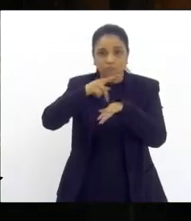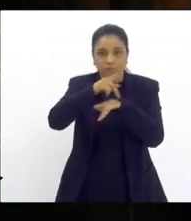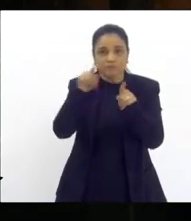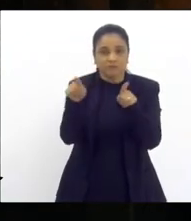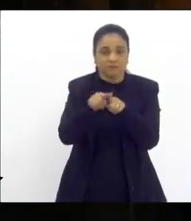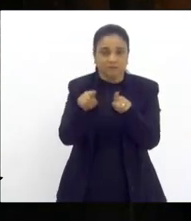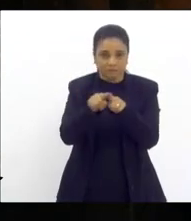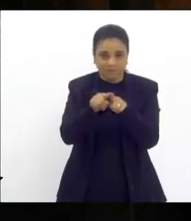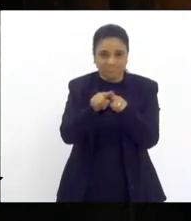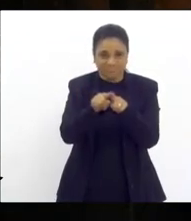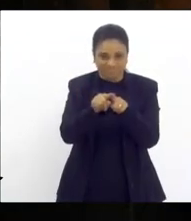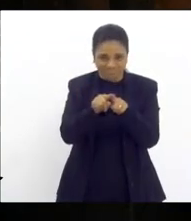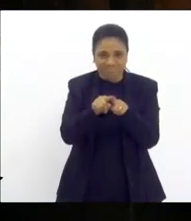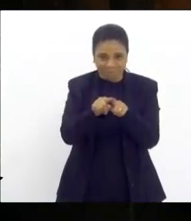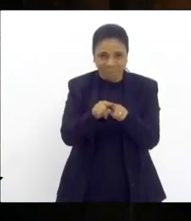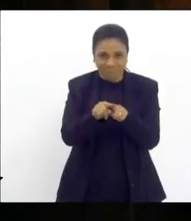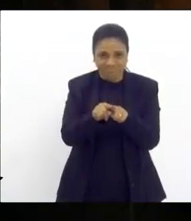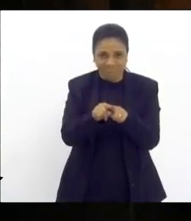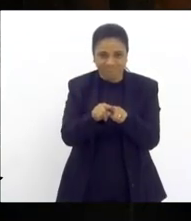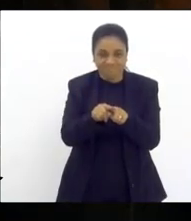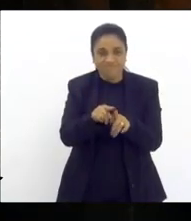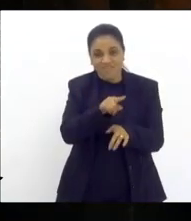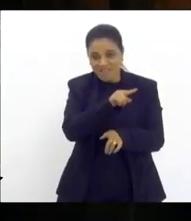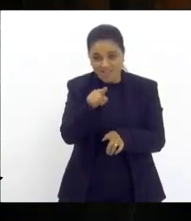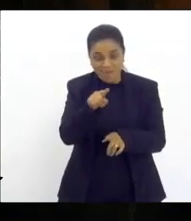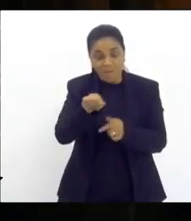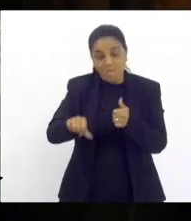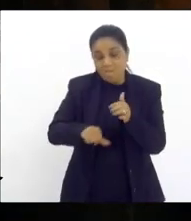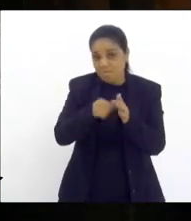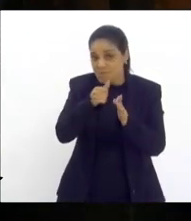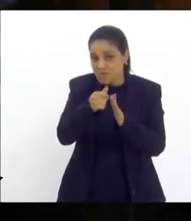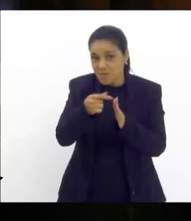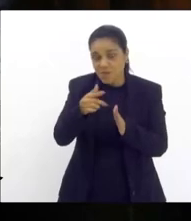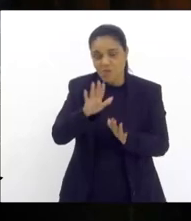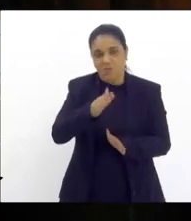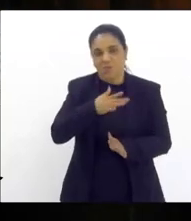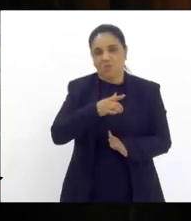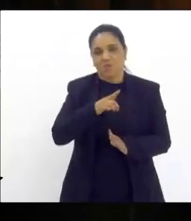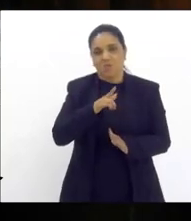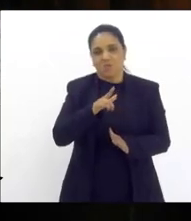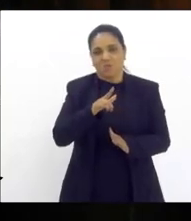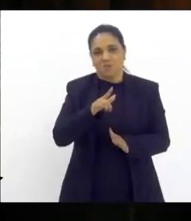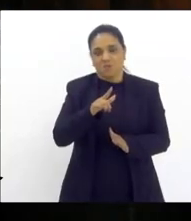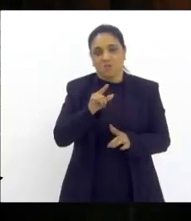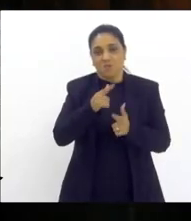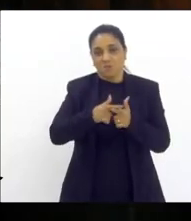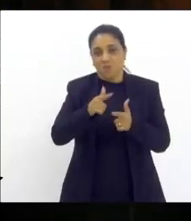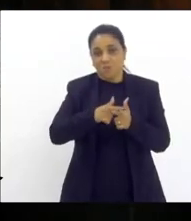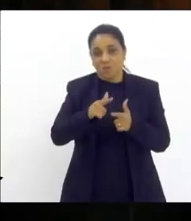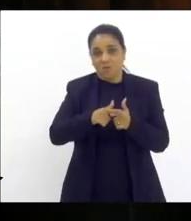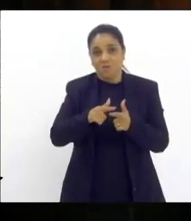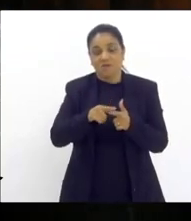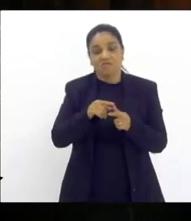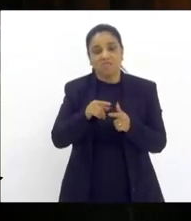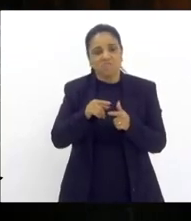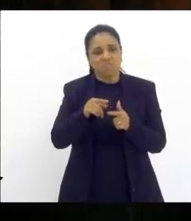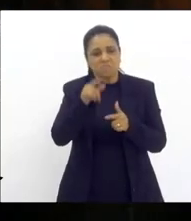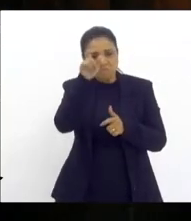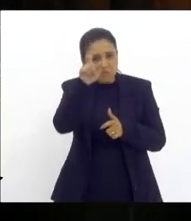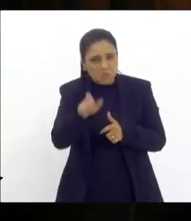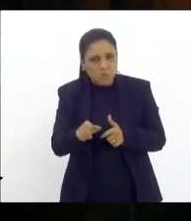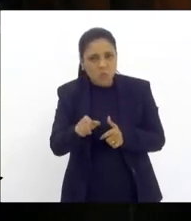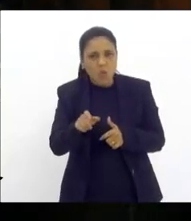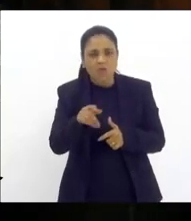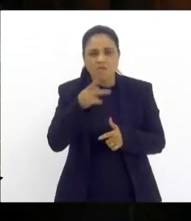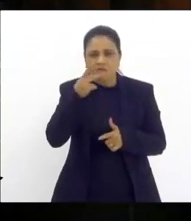um primeiro fato para aqueles que gostam de falar da figura de um homem que passou 30 anos